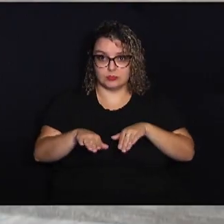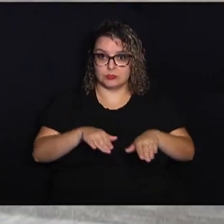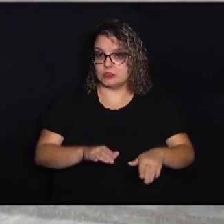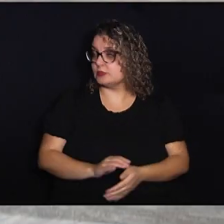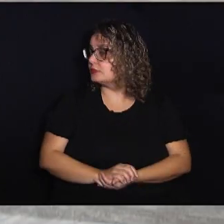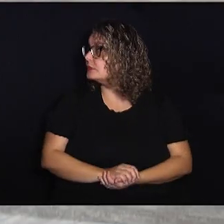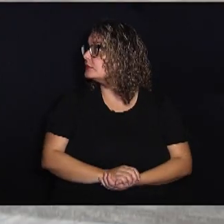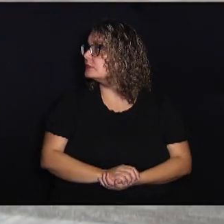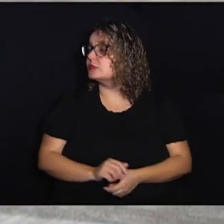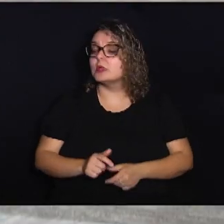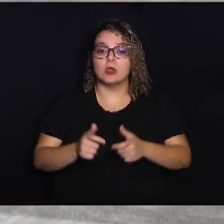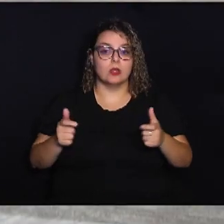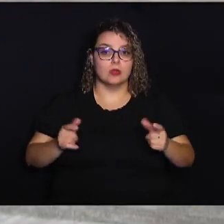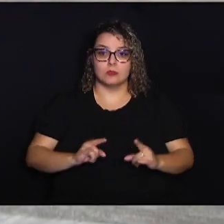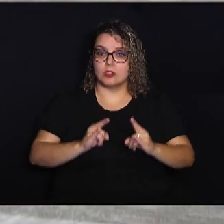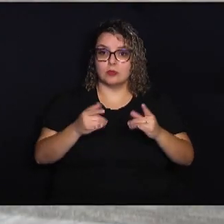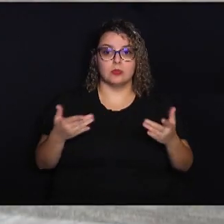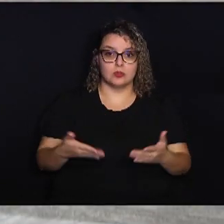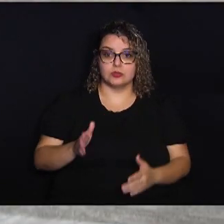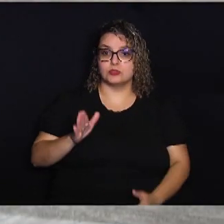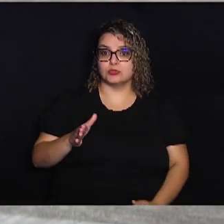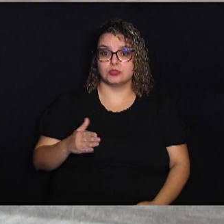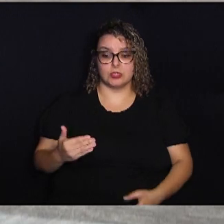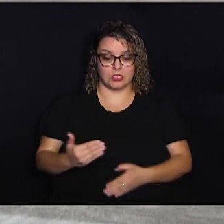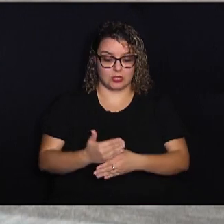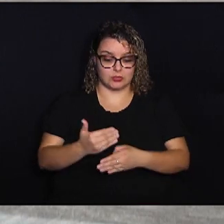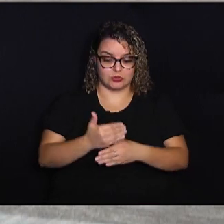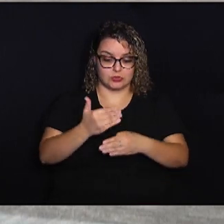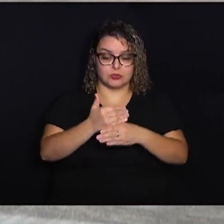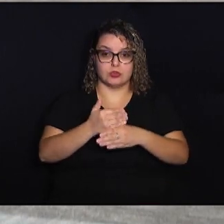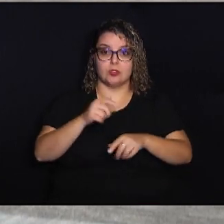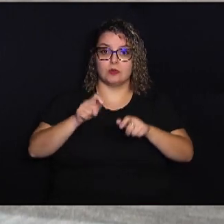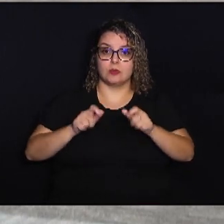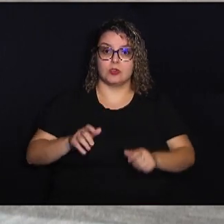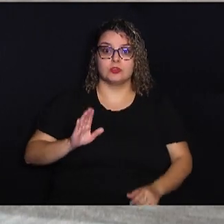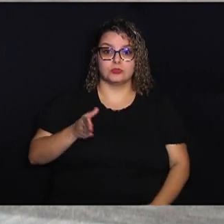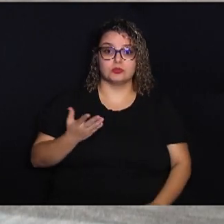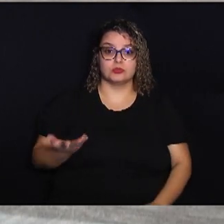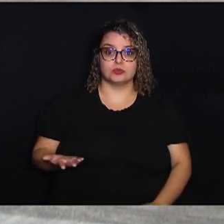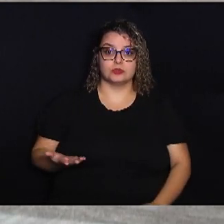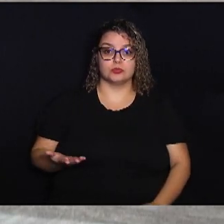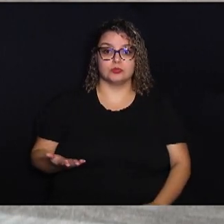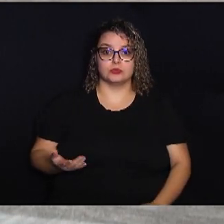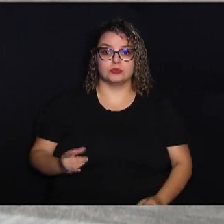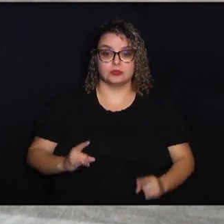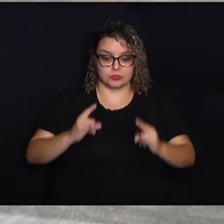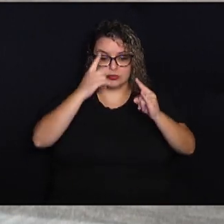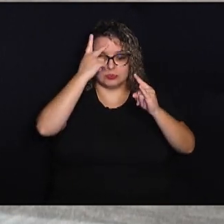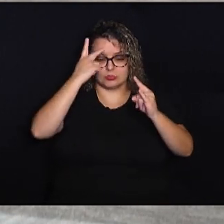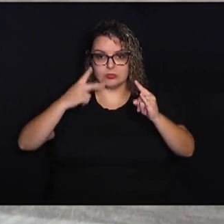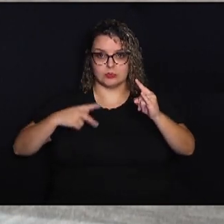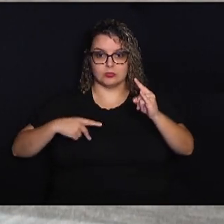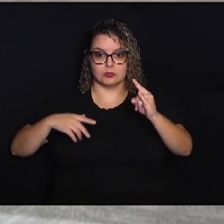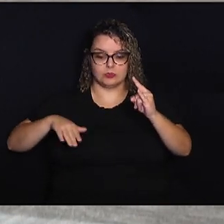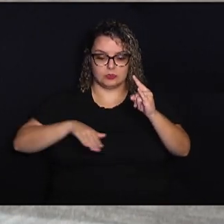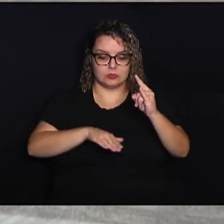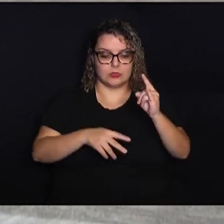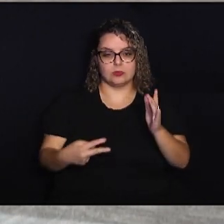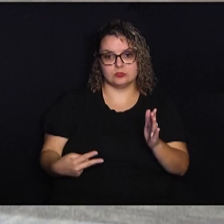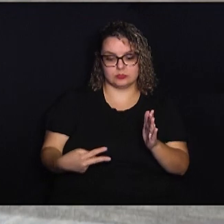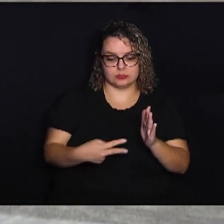gente está fazendo uma campanha de comunicação de massa, né? Tentando tanto através de painéis e outdoors alcançar o público, quanto